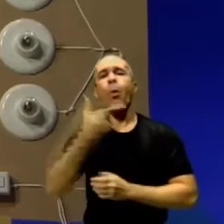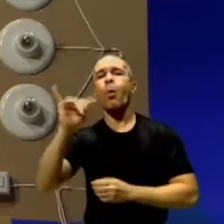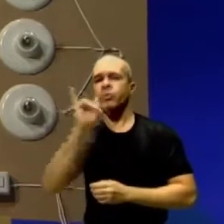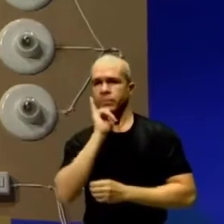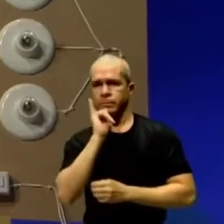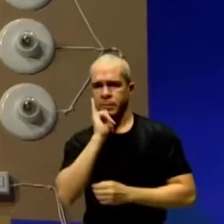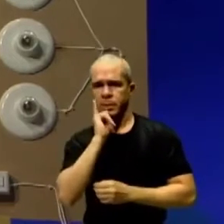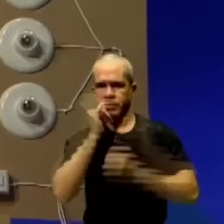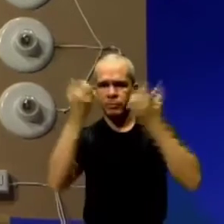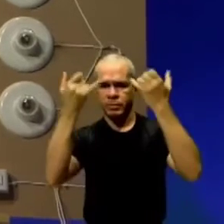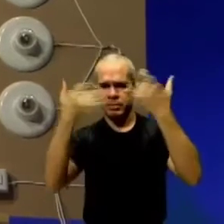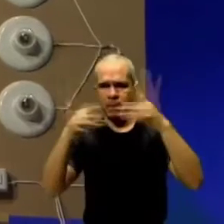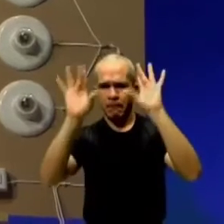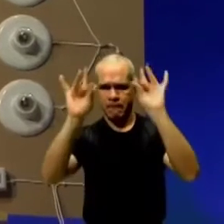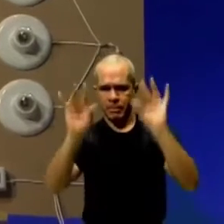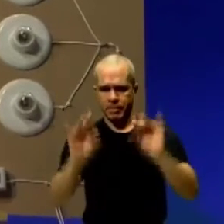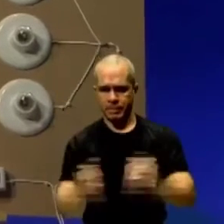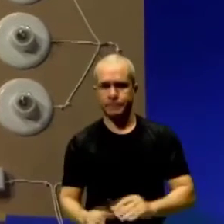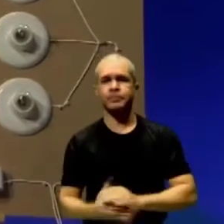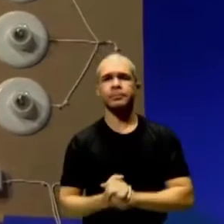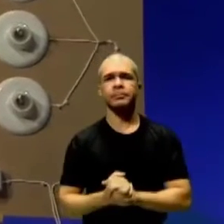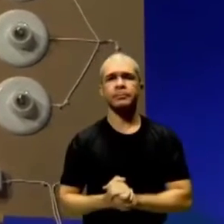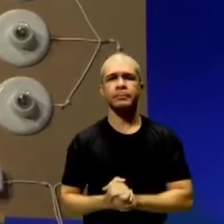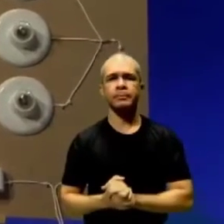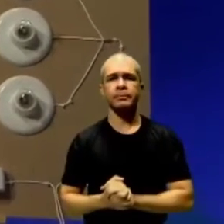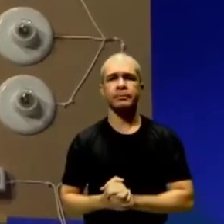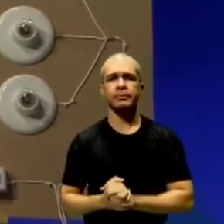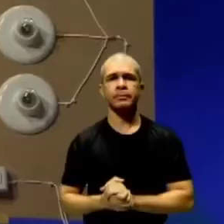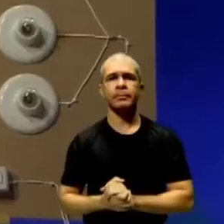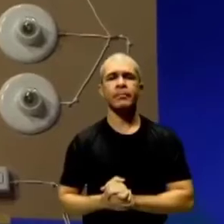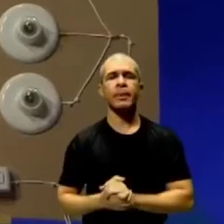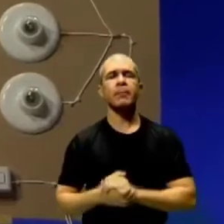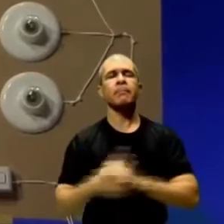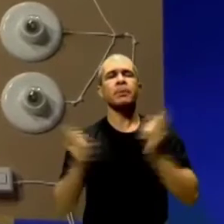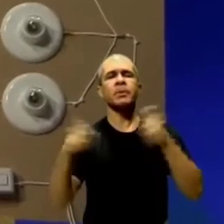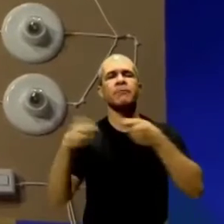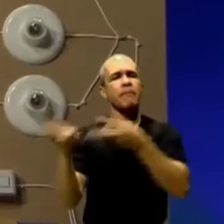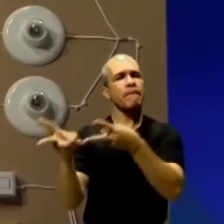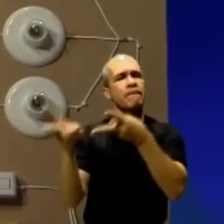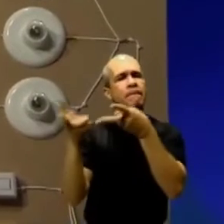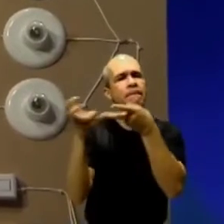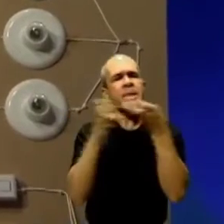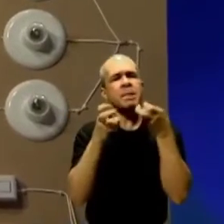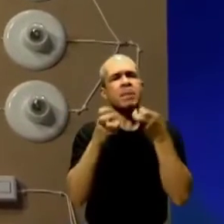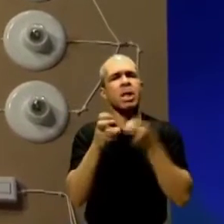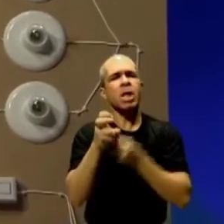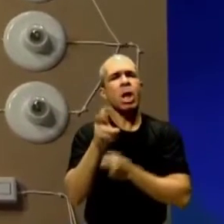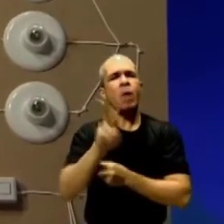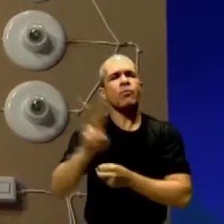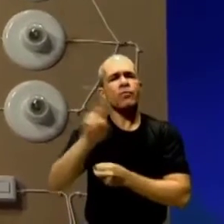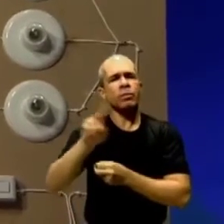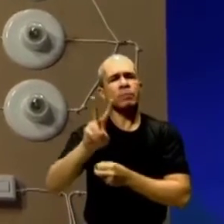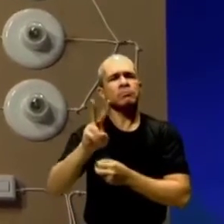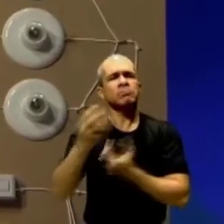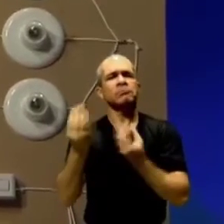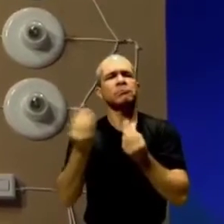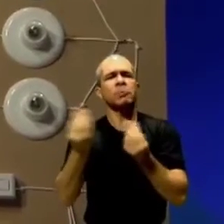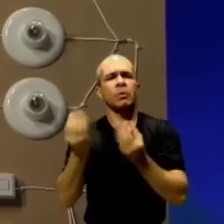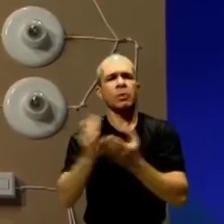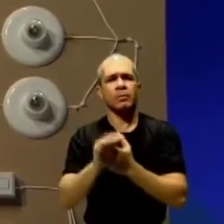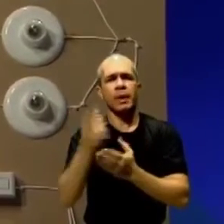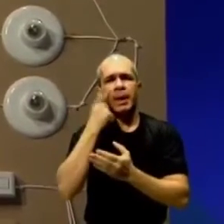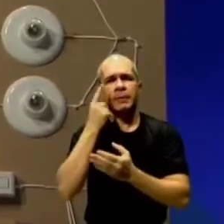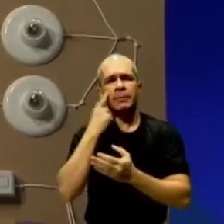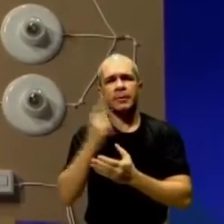detalhe que a gente pode fazer aqui é o seguinte, é verificar a voltagem desses caras. Não faço isso em casa, tá?